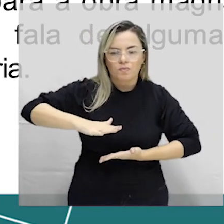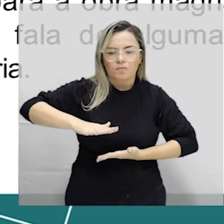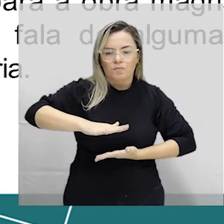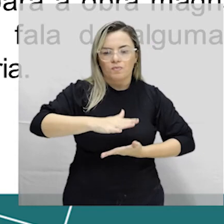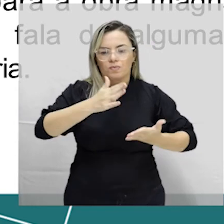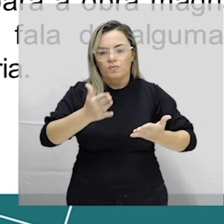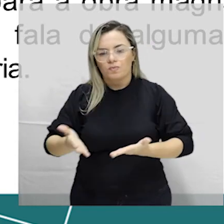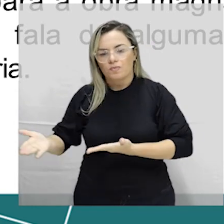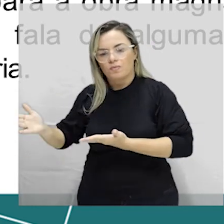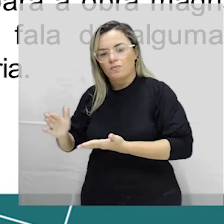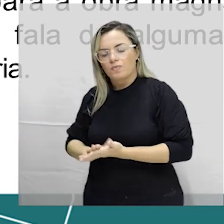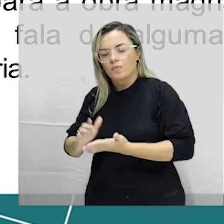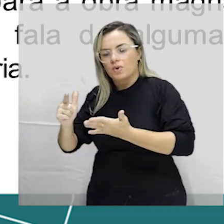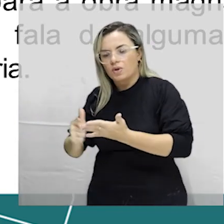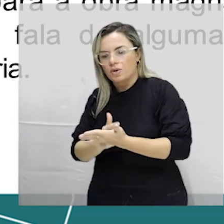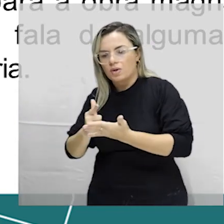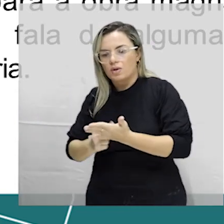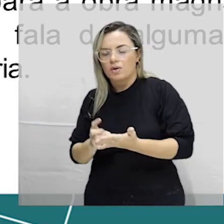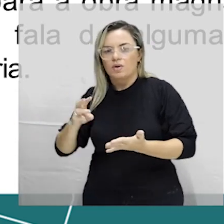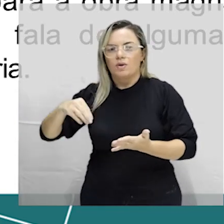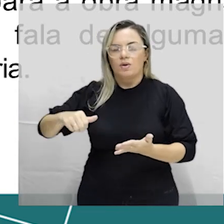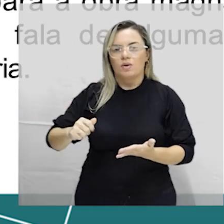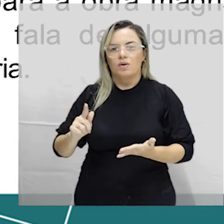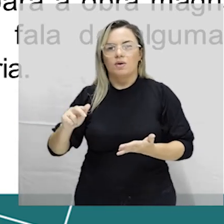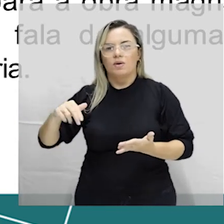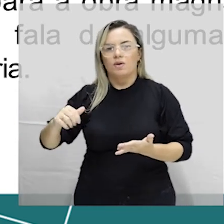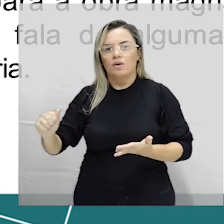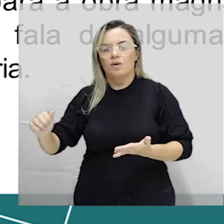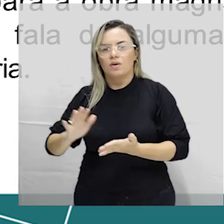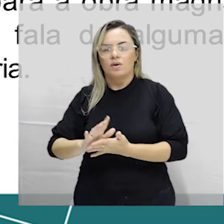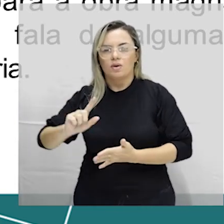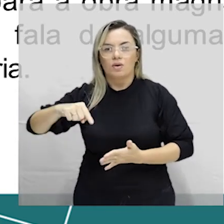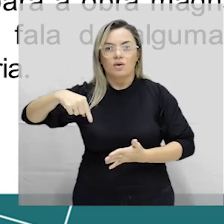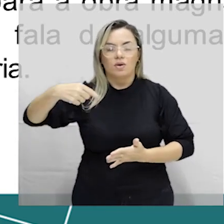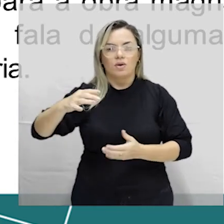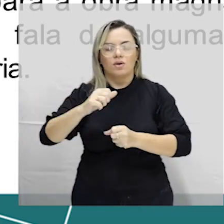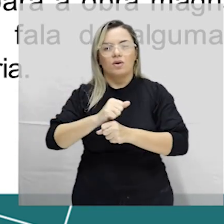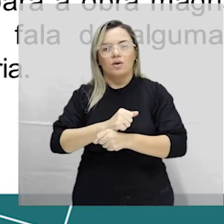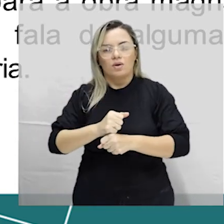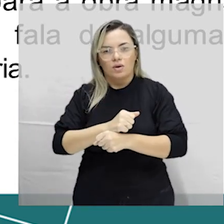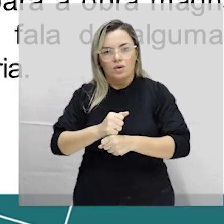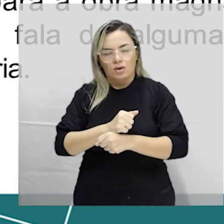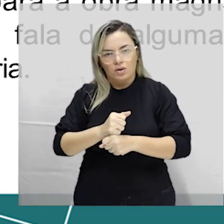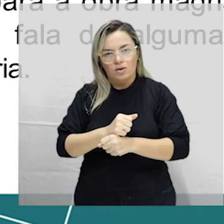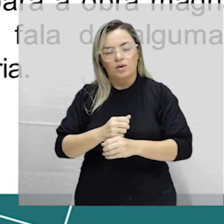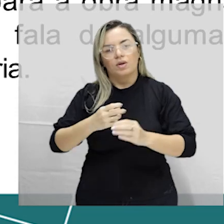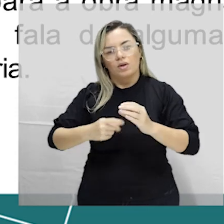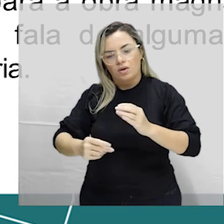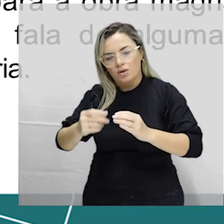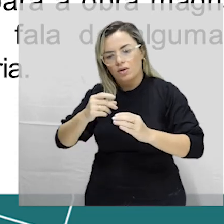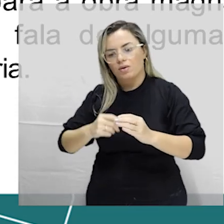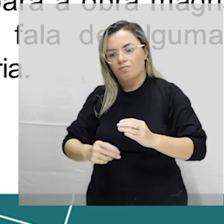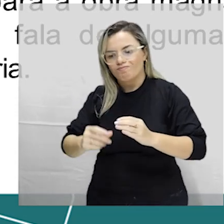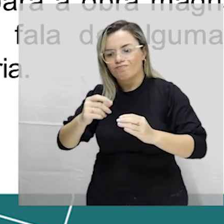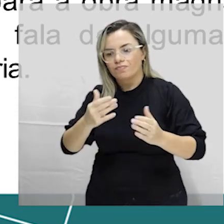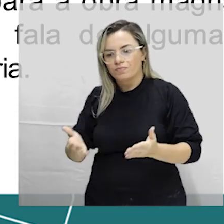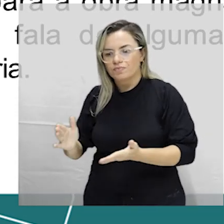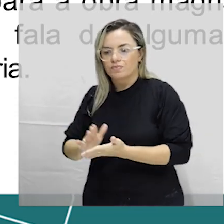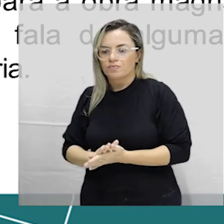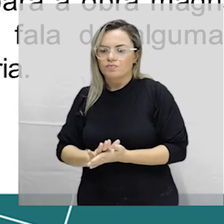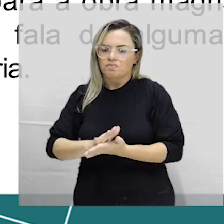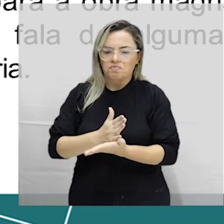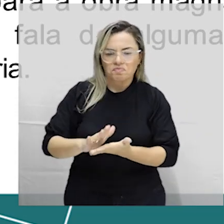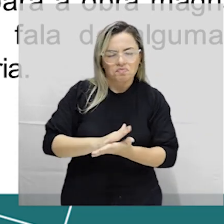magna, a principal obra dele, que viria alguns anos depois, que é o Capital. Nessa obra, Marx fala de algumas